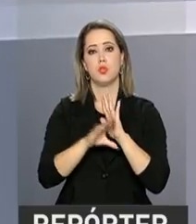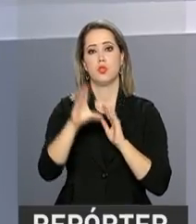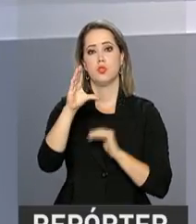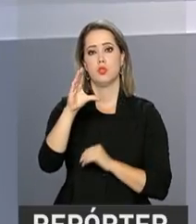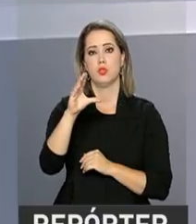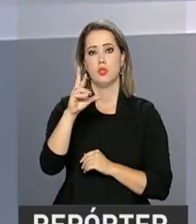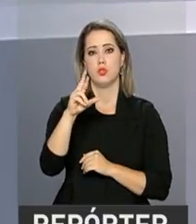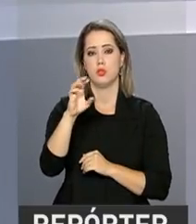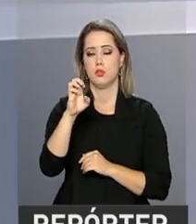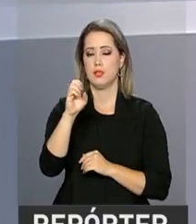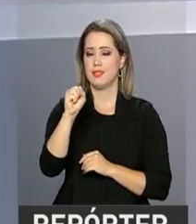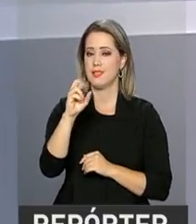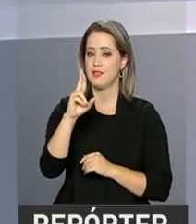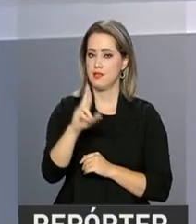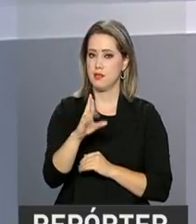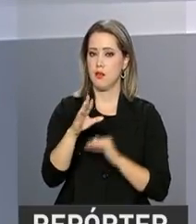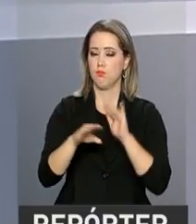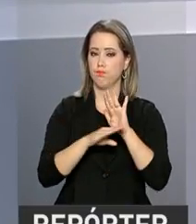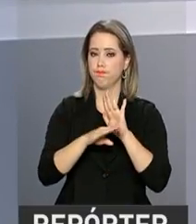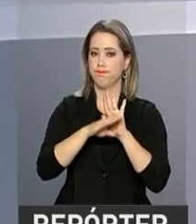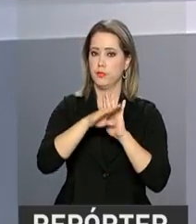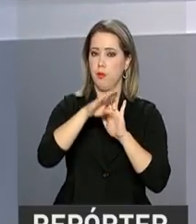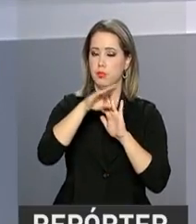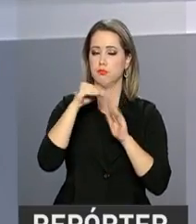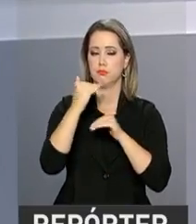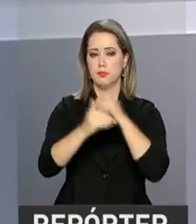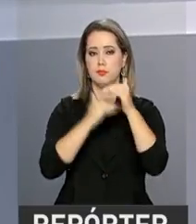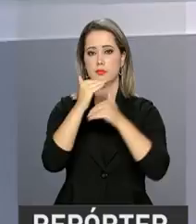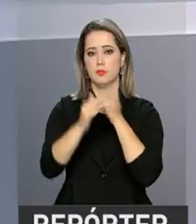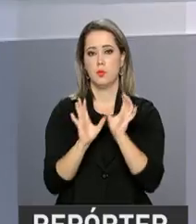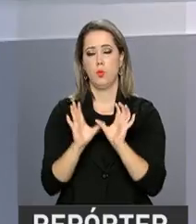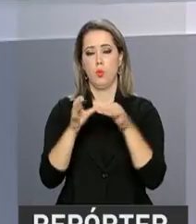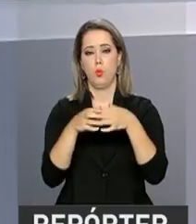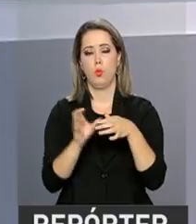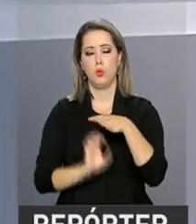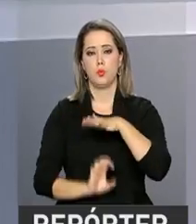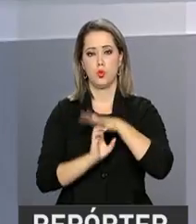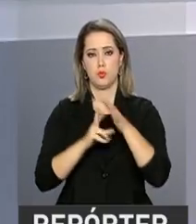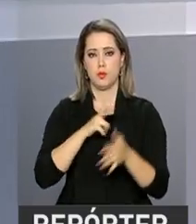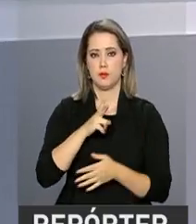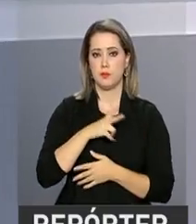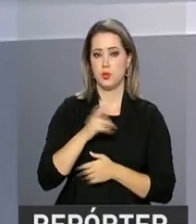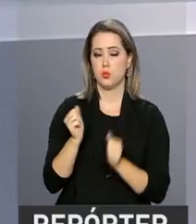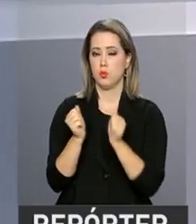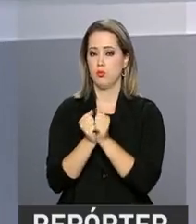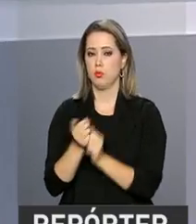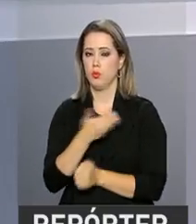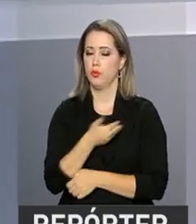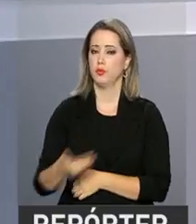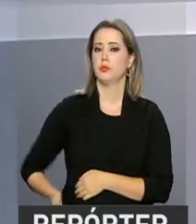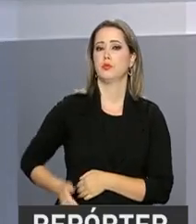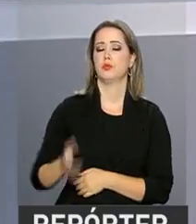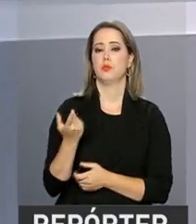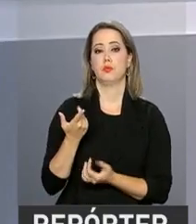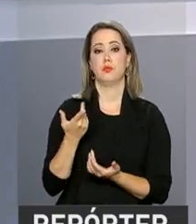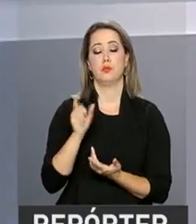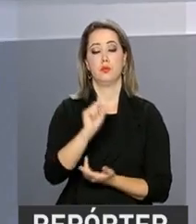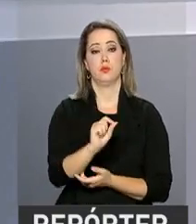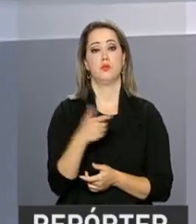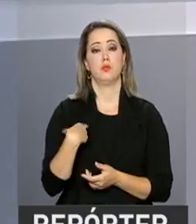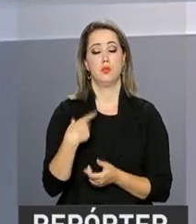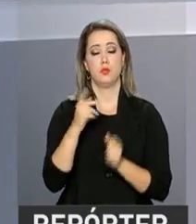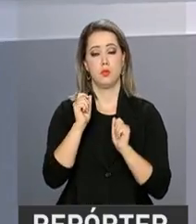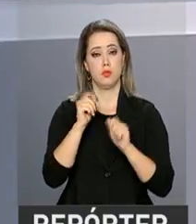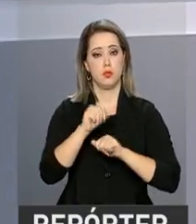de concessões e parcerias com setor privado que junto com as reformas em andamento no país torna o brasil ideal para